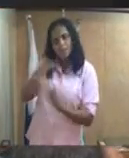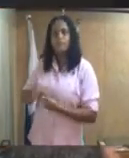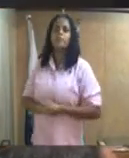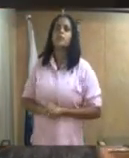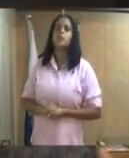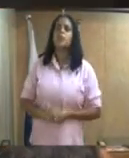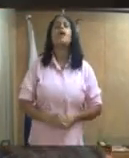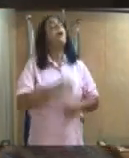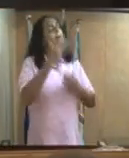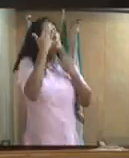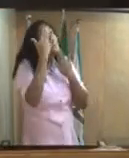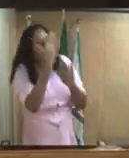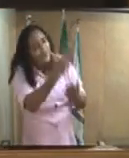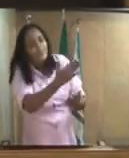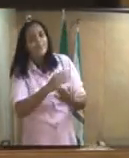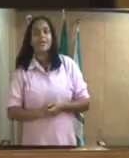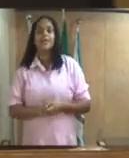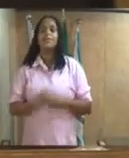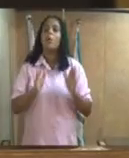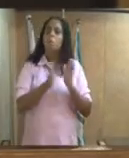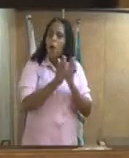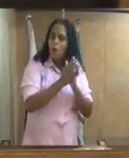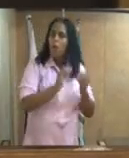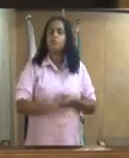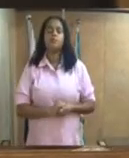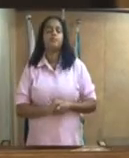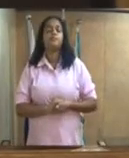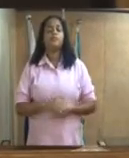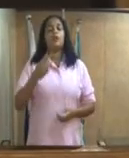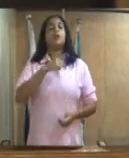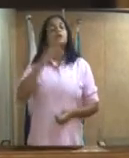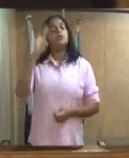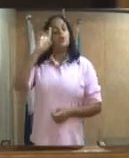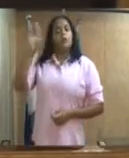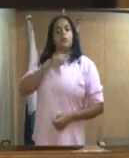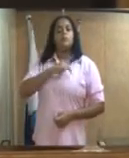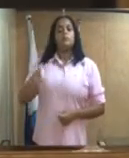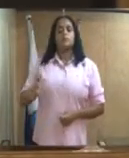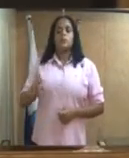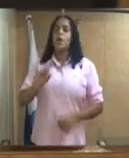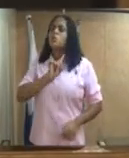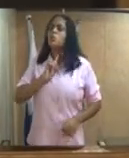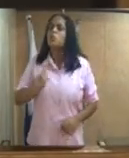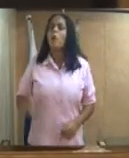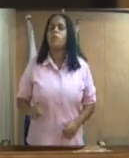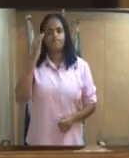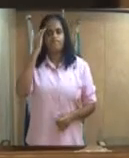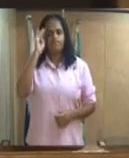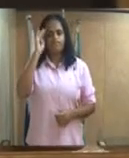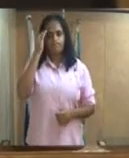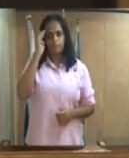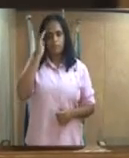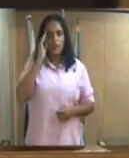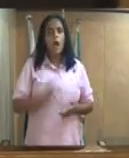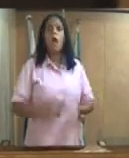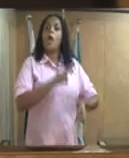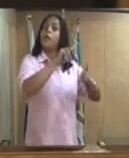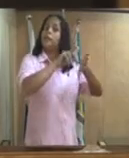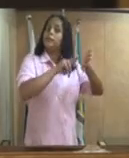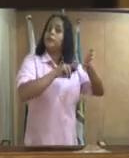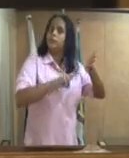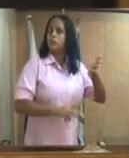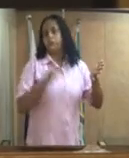Parabéns, vereador. Senhor presidente, se não entendermos que a leitura no